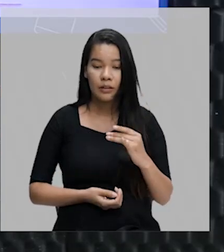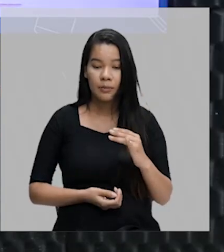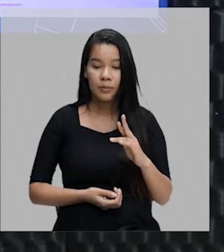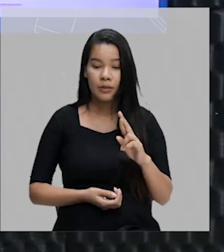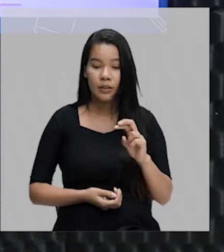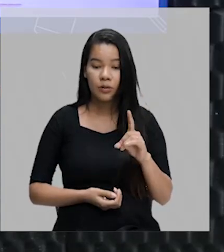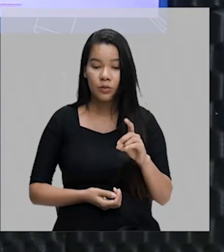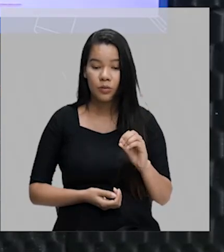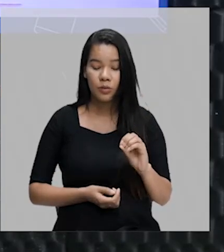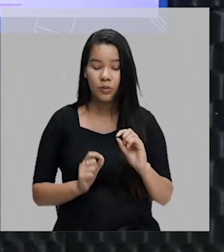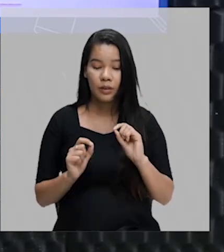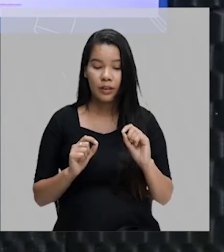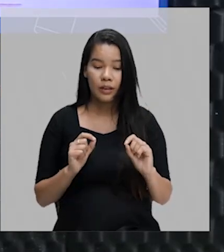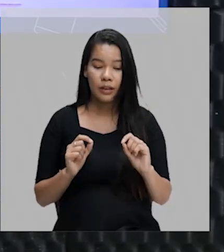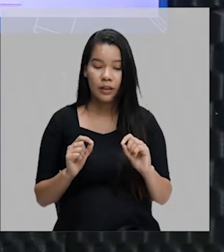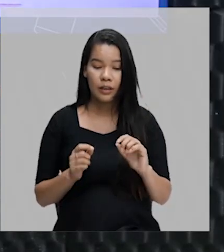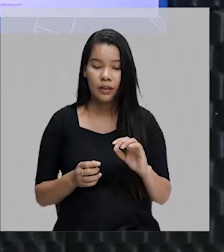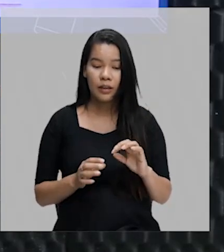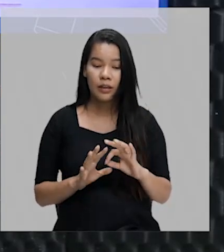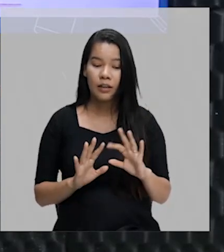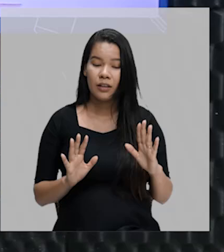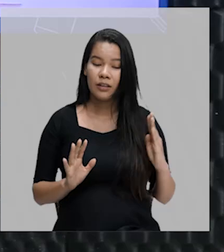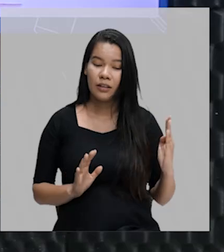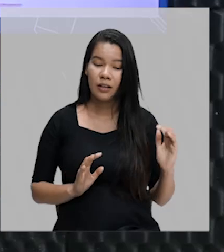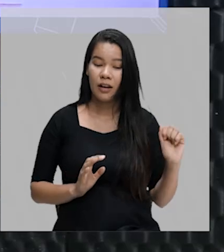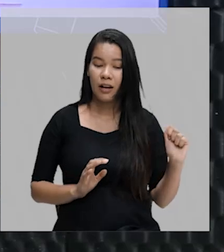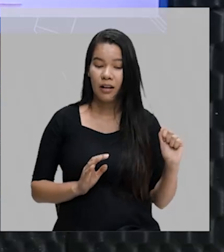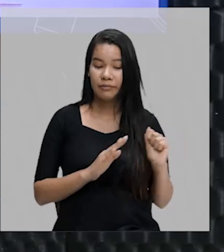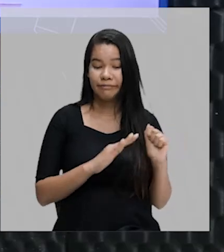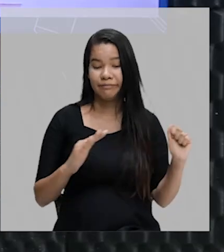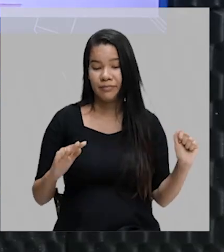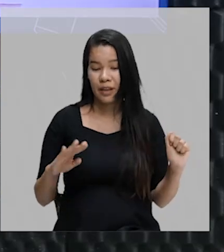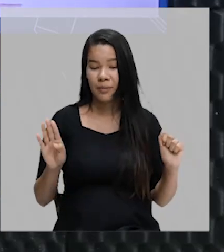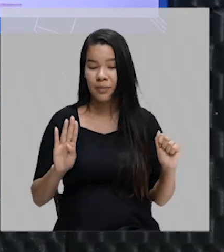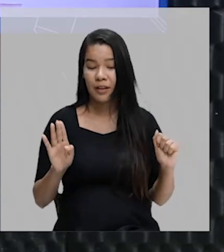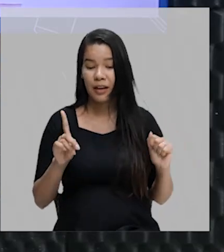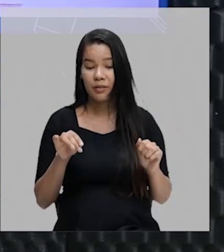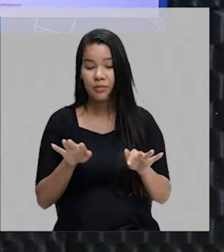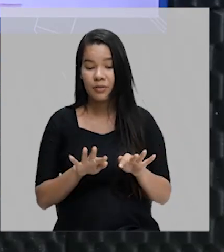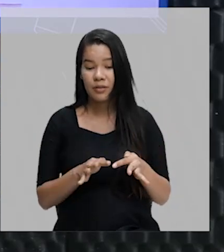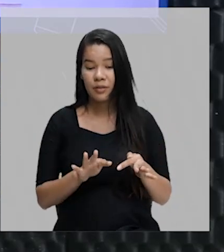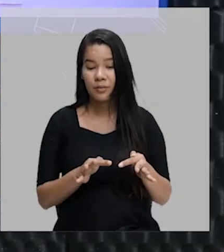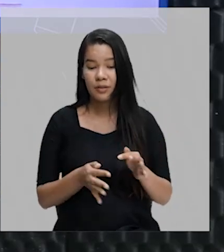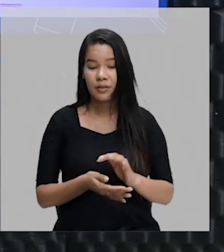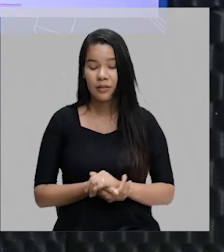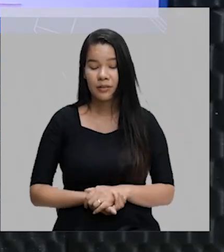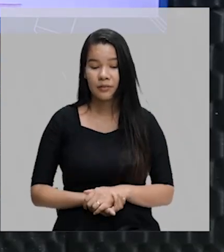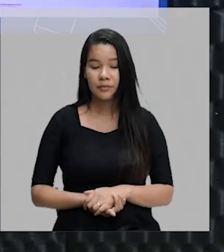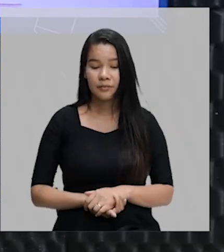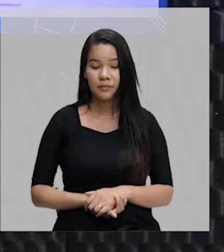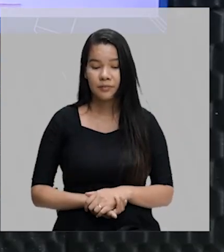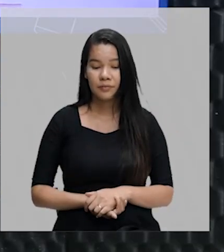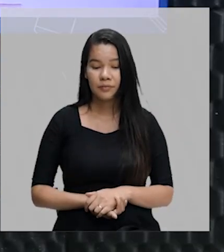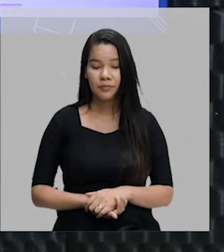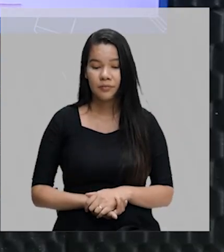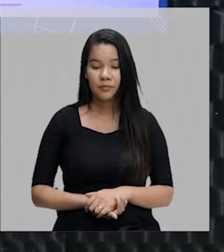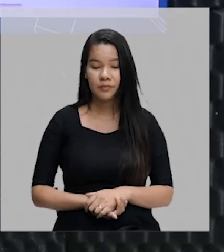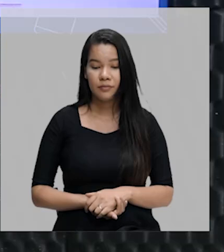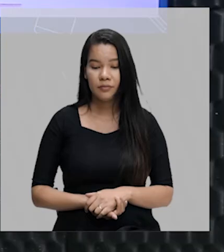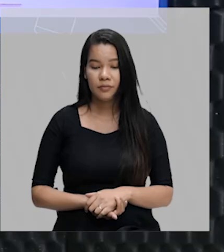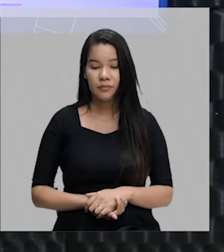é um híbrido entre a linhagem A e a linhagem B. É um híbrido simples, tá? É o híbrido